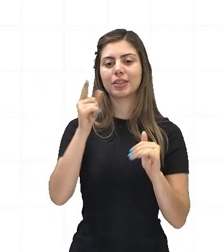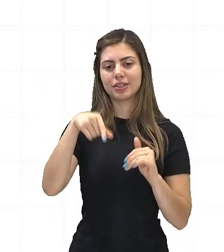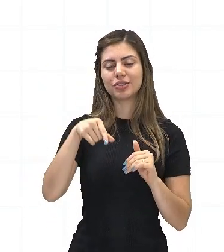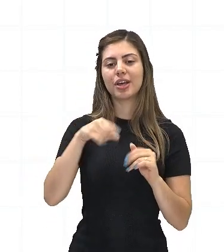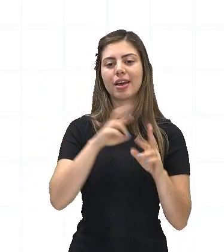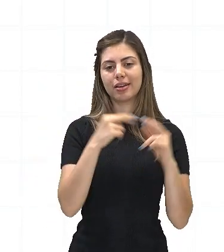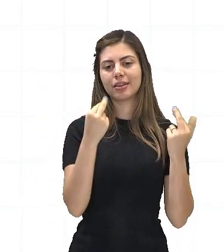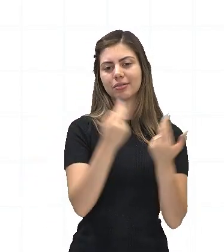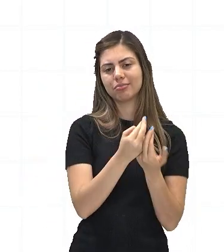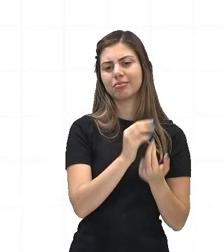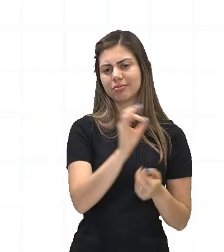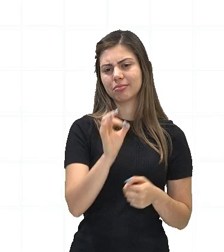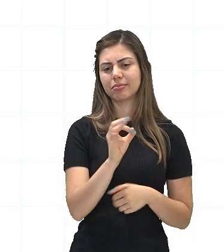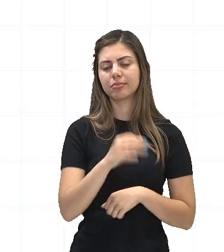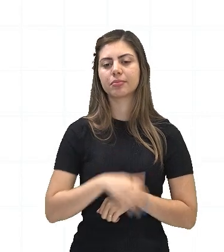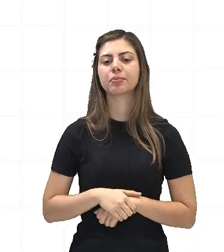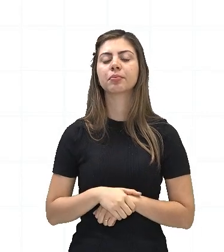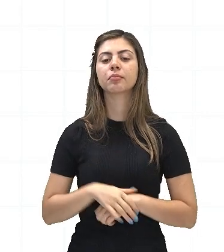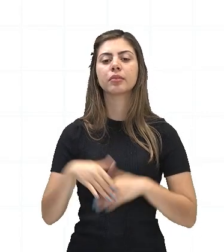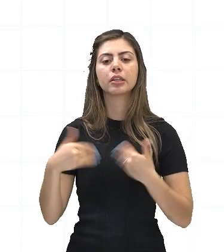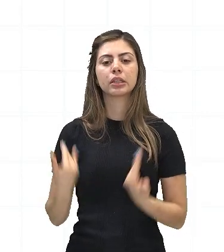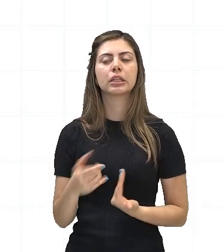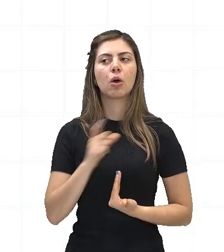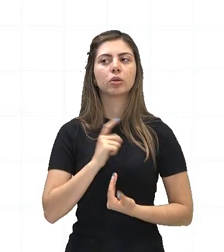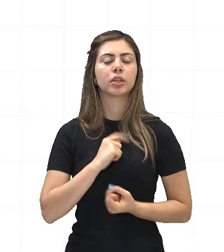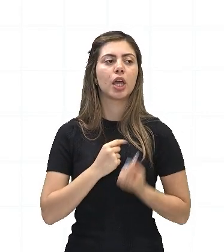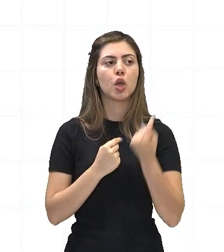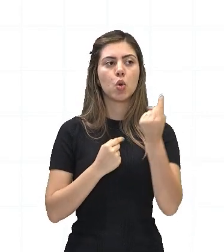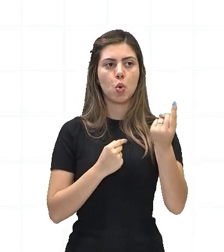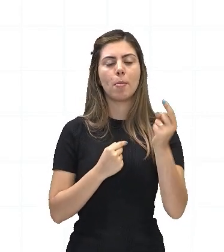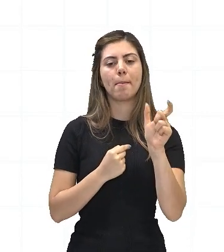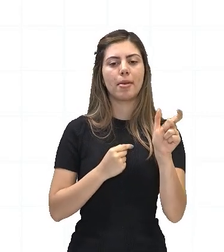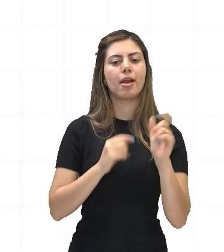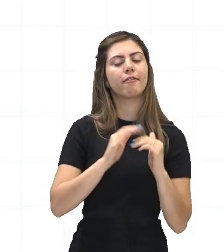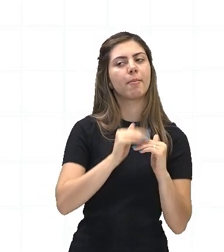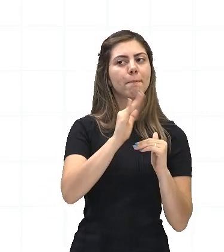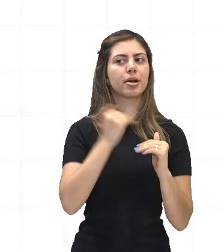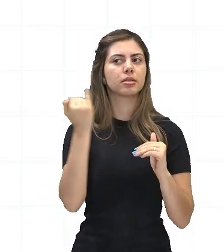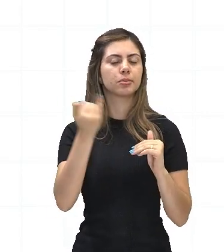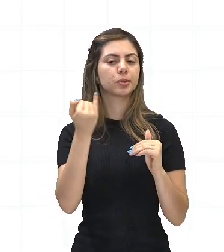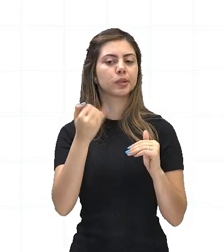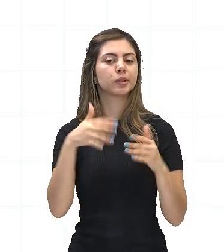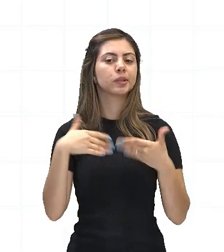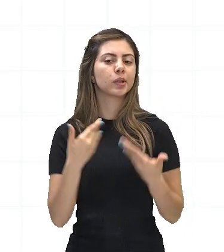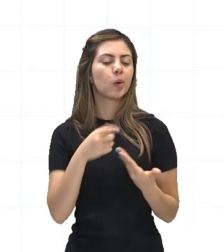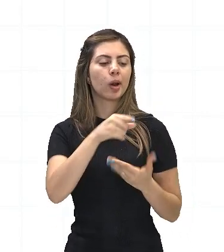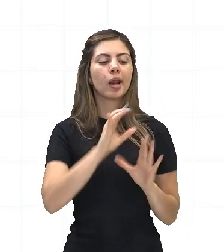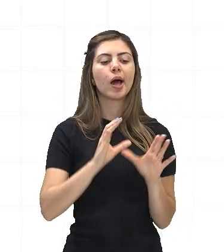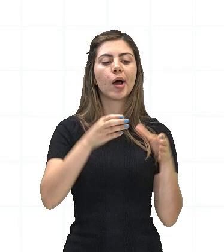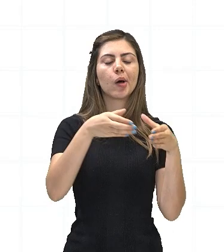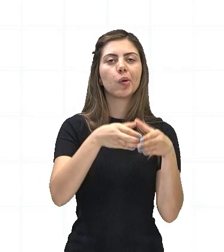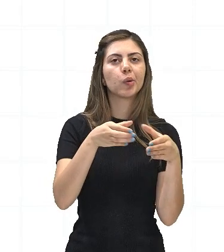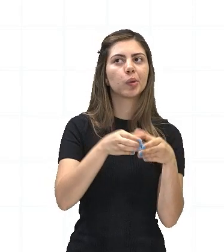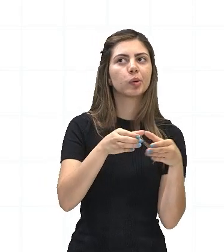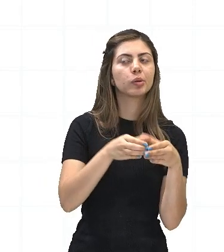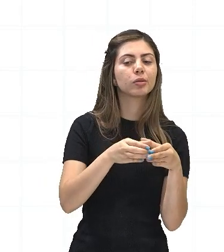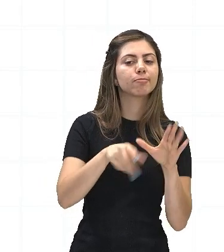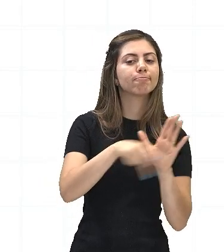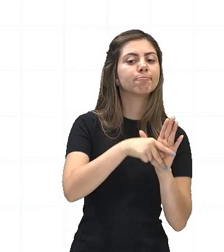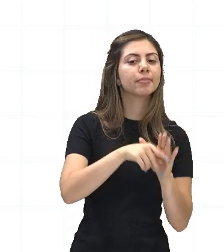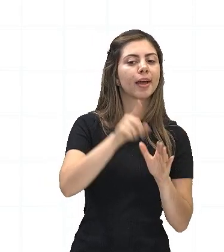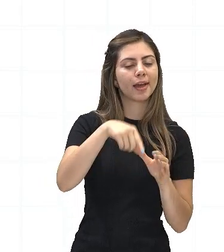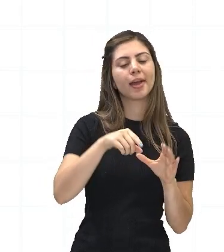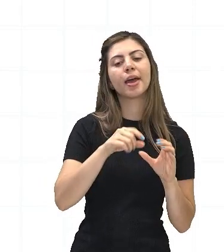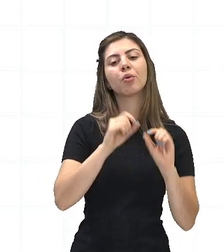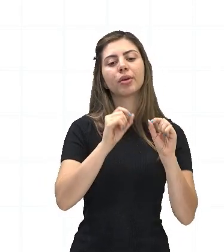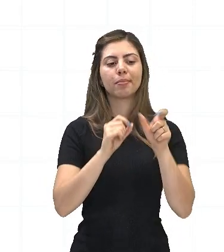esse processo. Então, se eu tenho apenas um núcleo, qual que é a classificação do meu sujeito? Sujeito